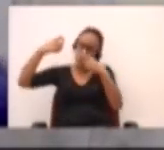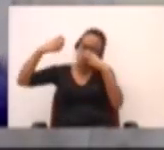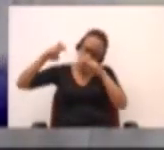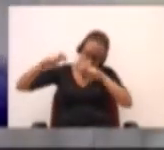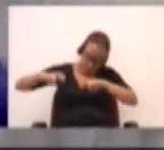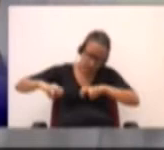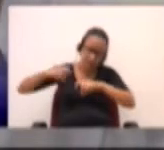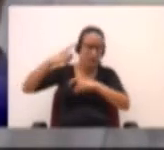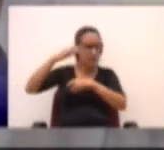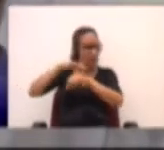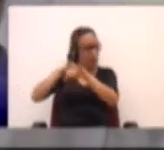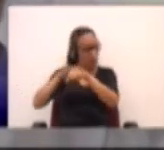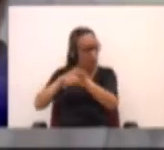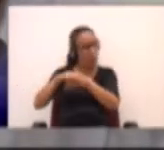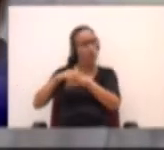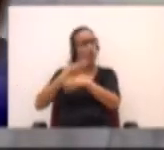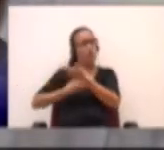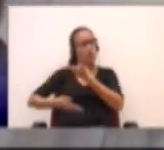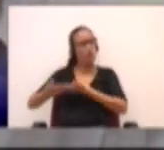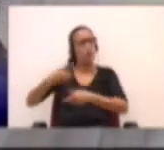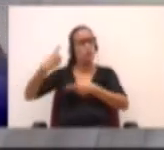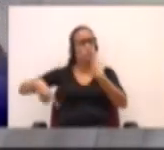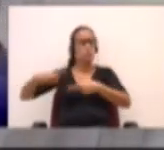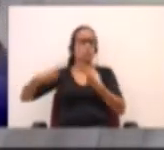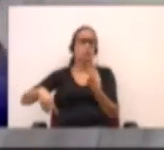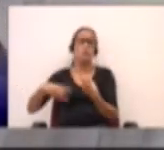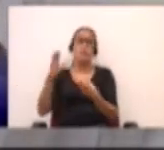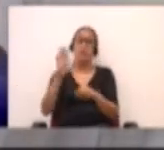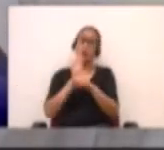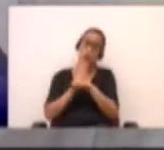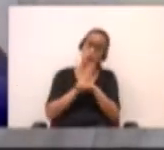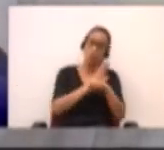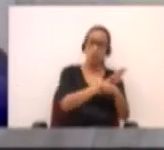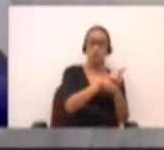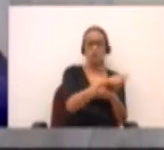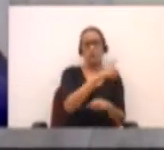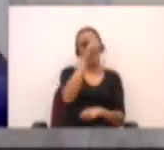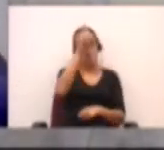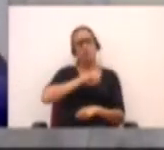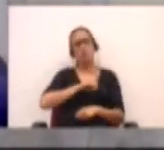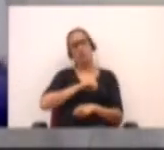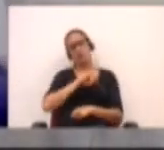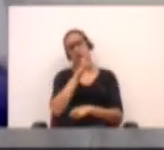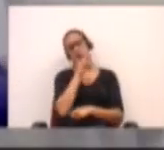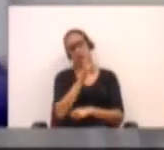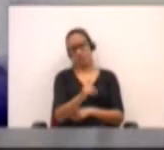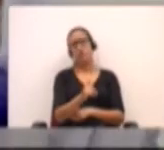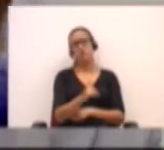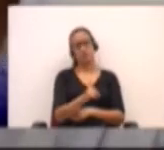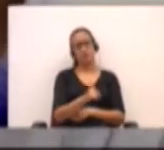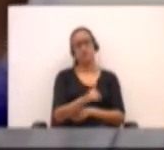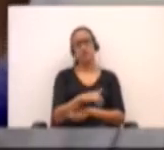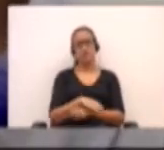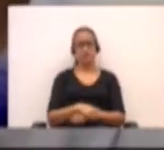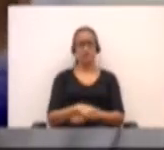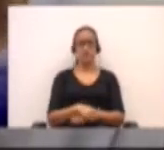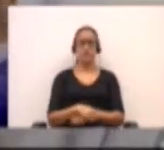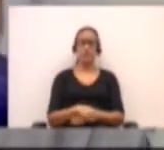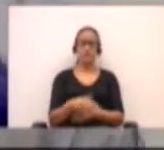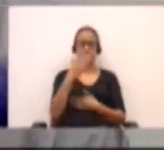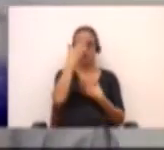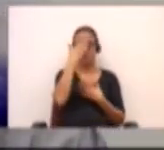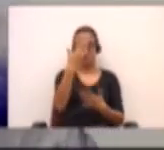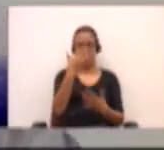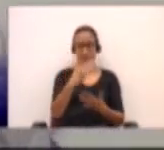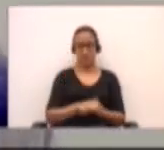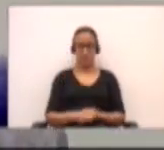que a gente tenha essa condição dada a essas famílias, porque isso é um direito, não é nenhum favor a todas as famílias do Sem Terra. Muito